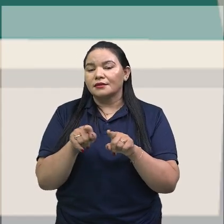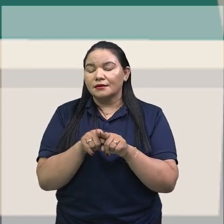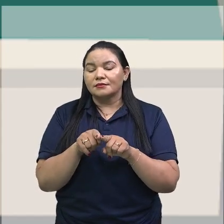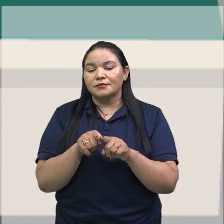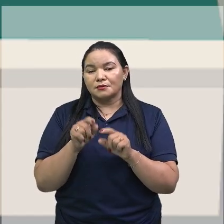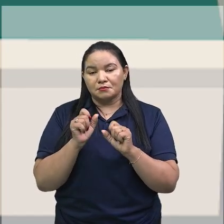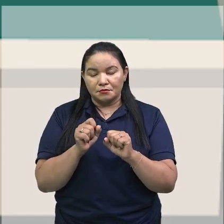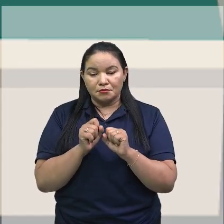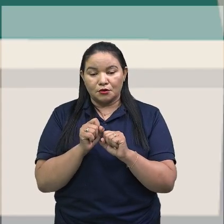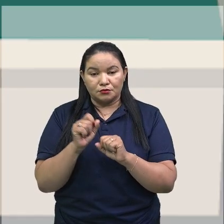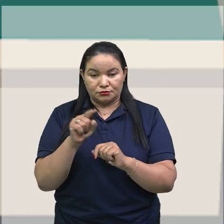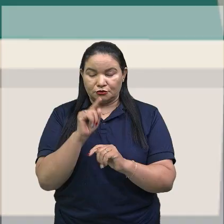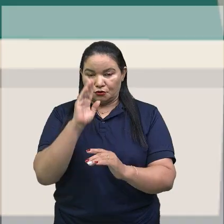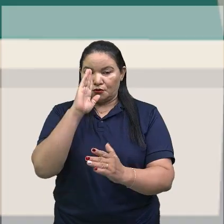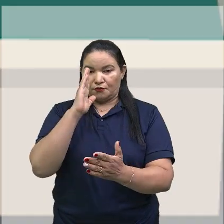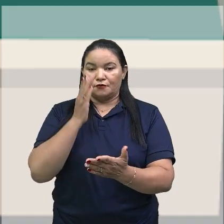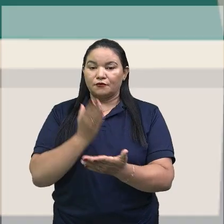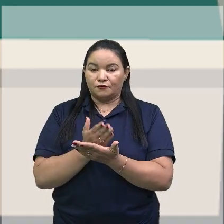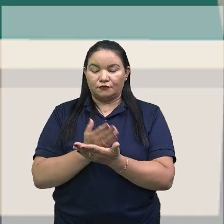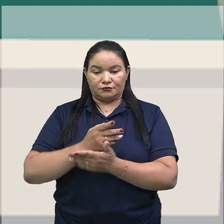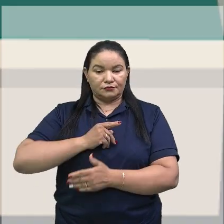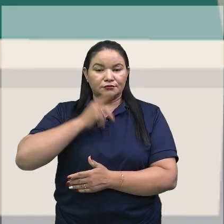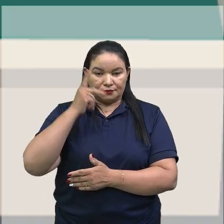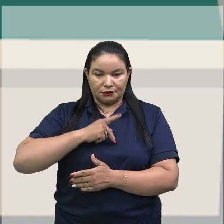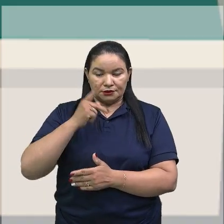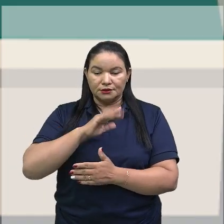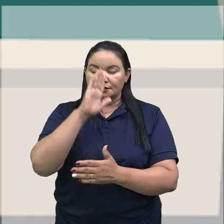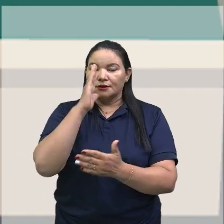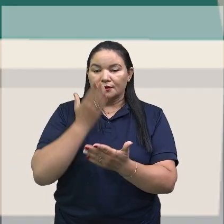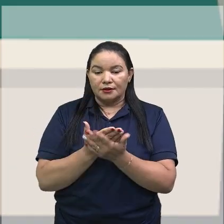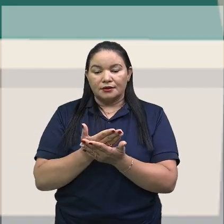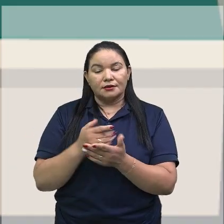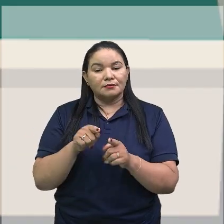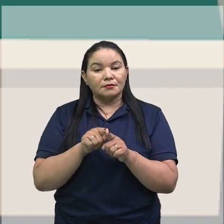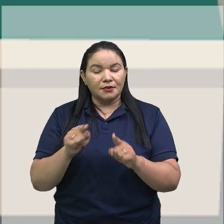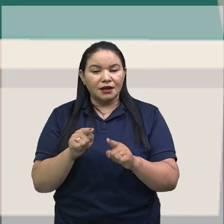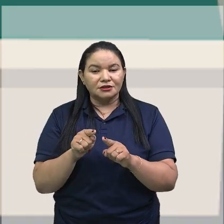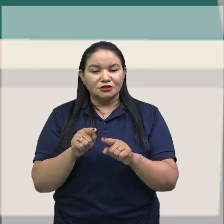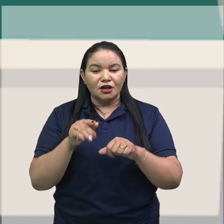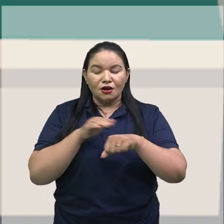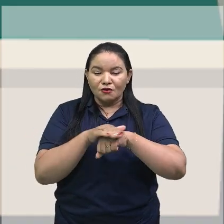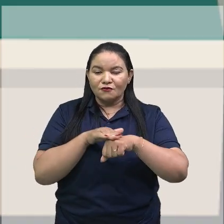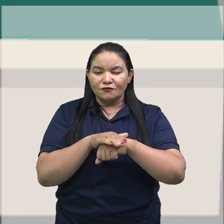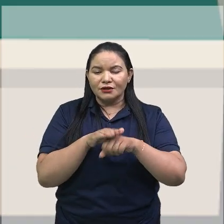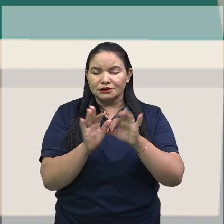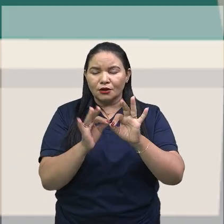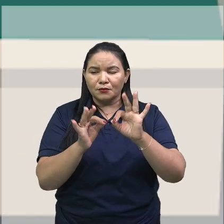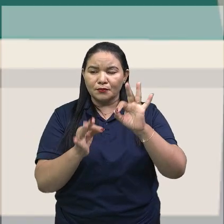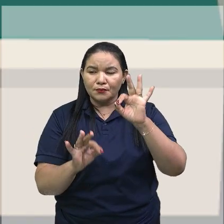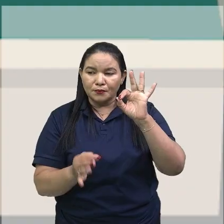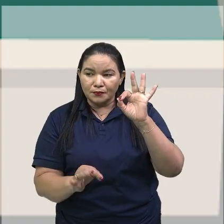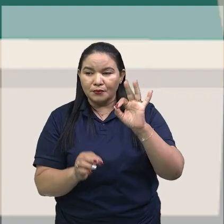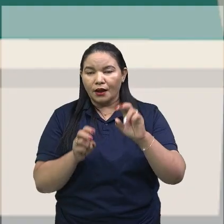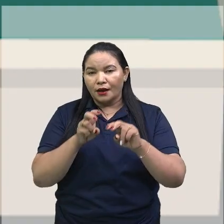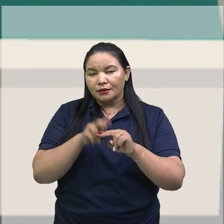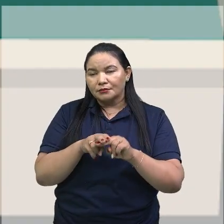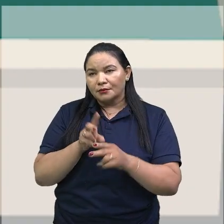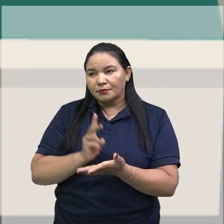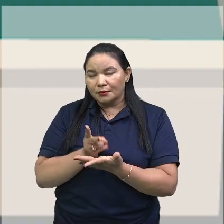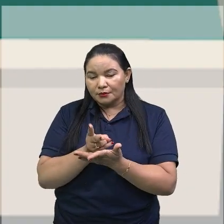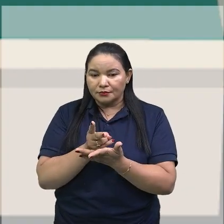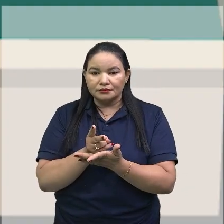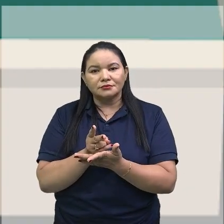demonstrar confiança e firmeza, mas cuidado para não ficar uma conversa inteira nessa posição, pois ela também pode